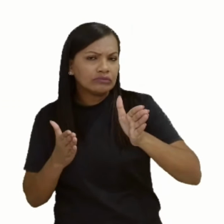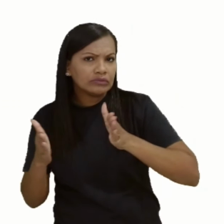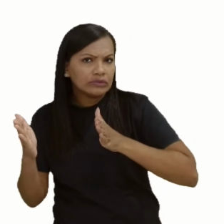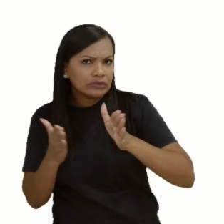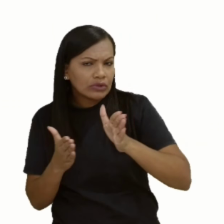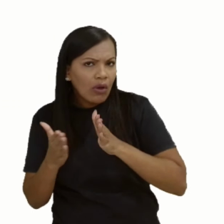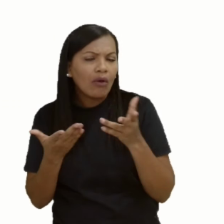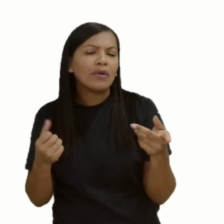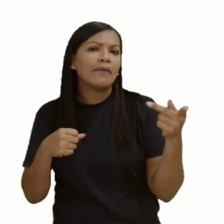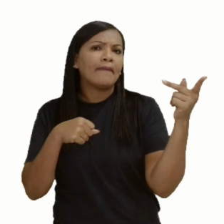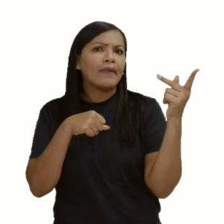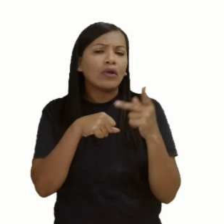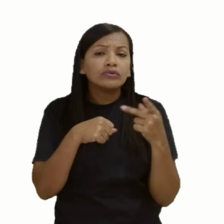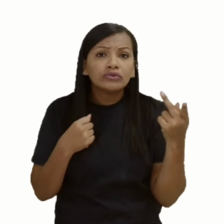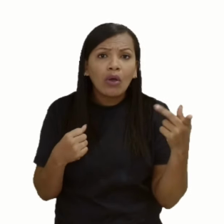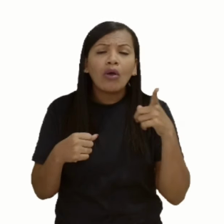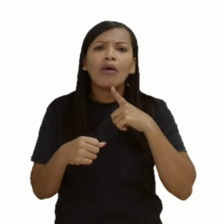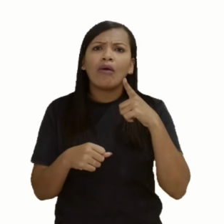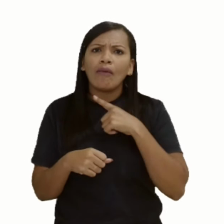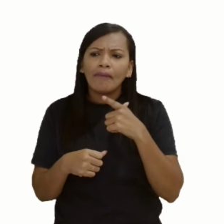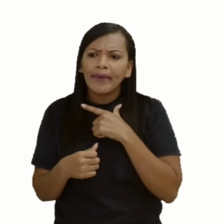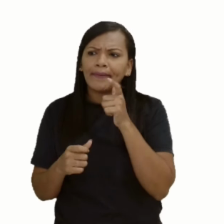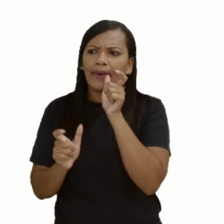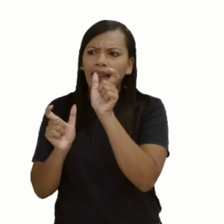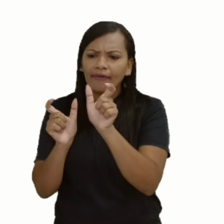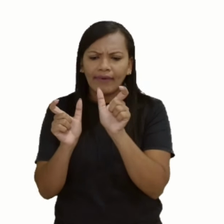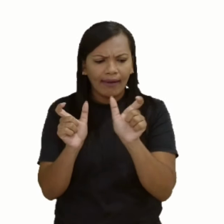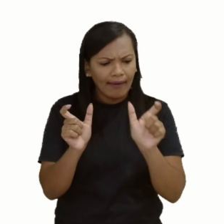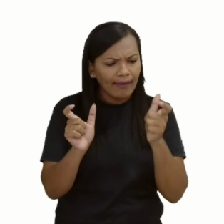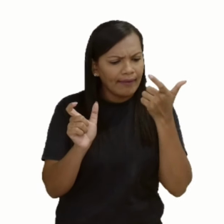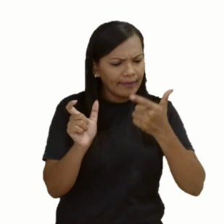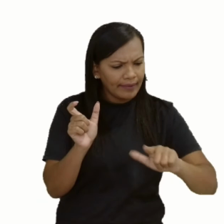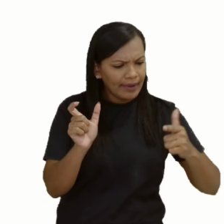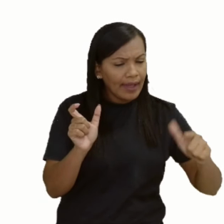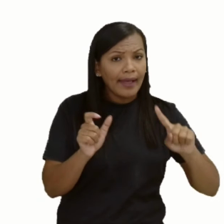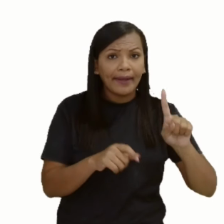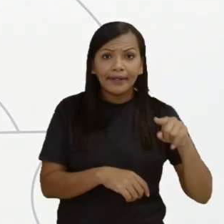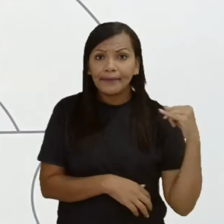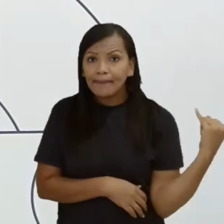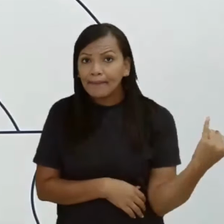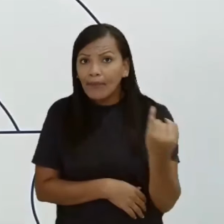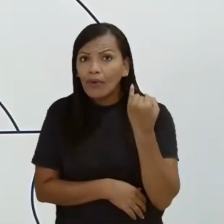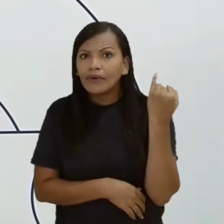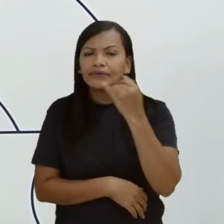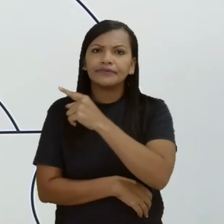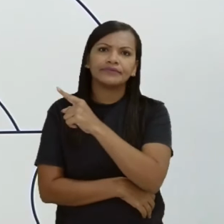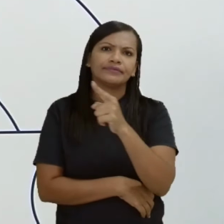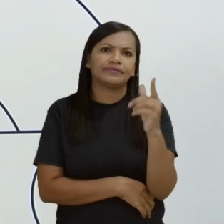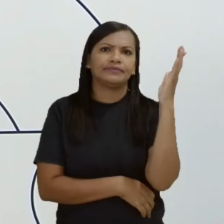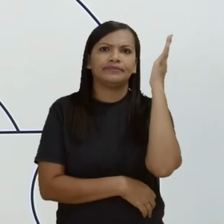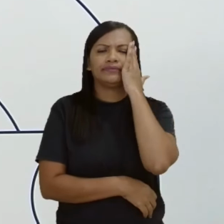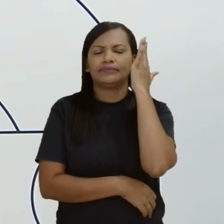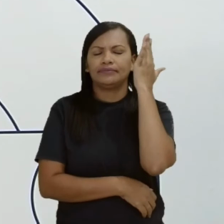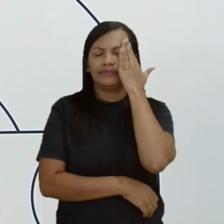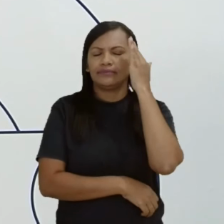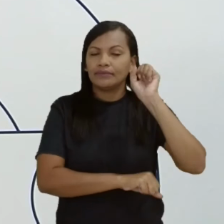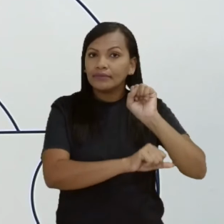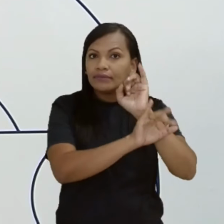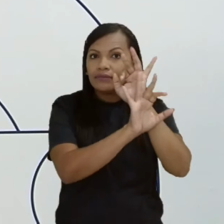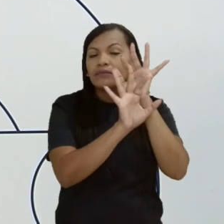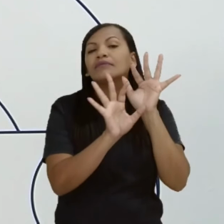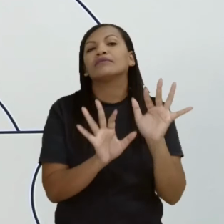pronomes, repetições, é fundamental para você entender o texto. Você